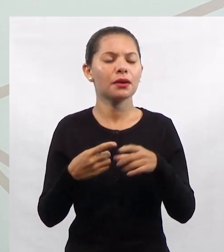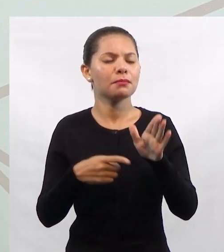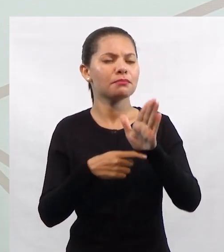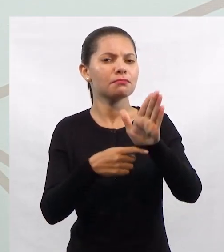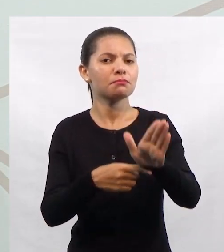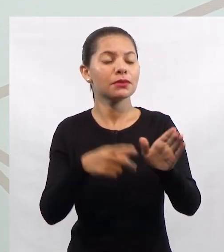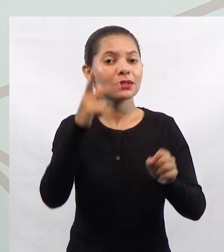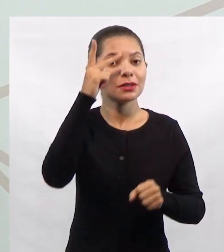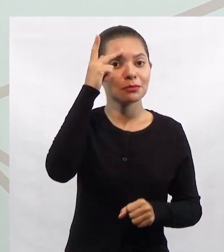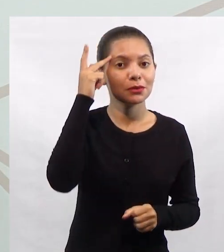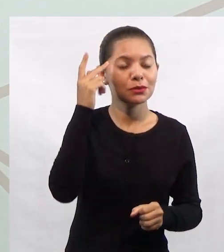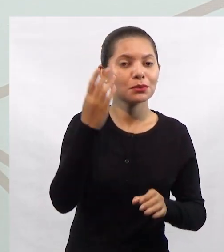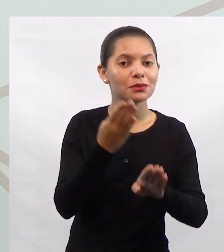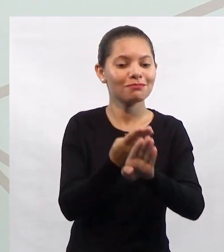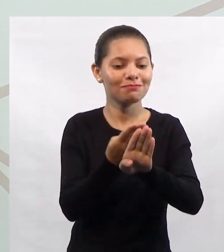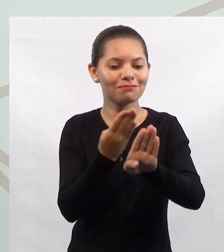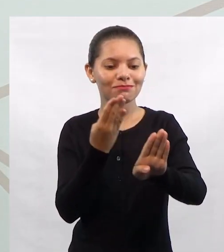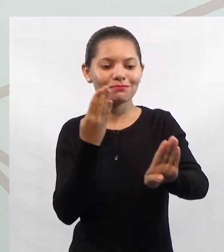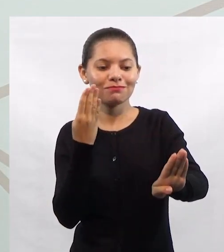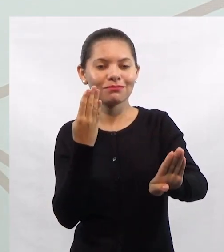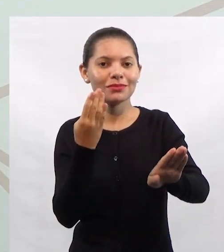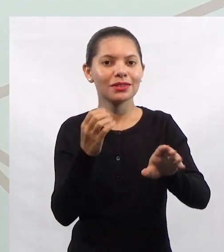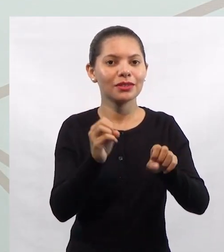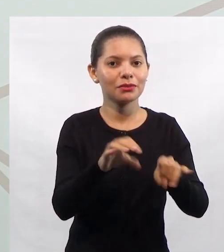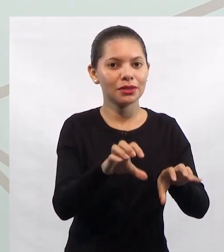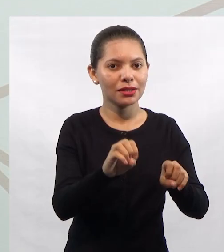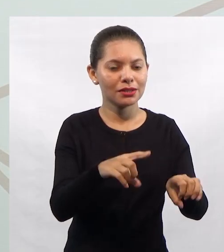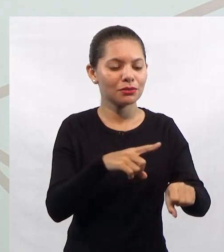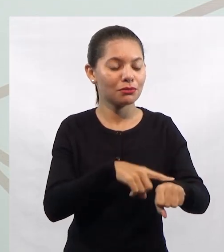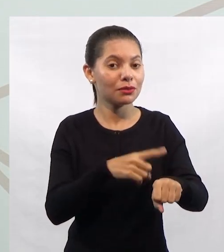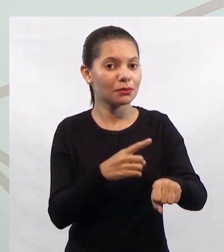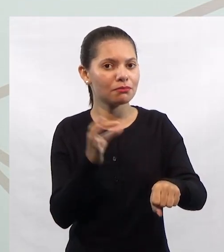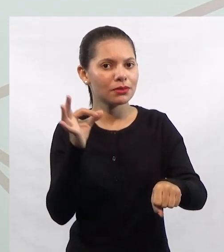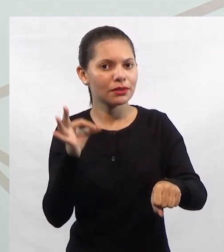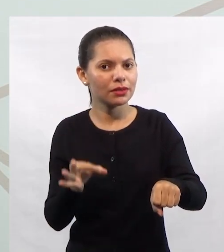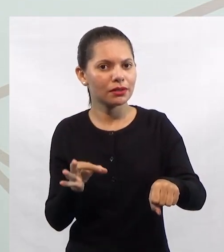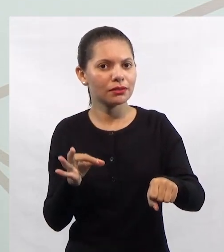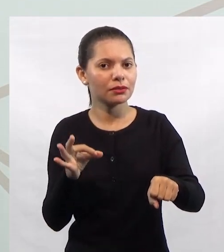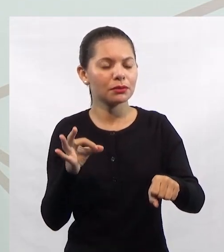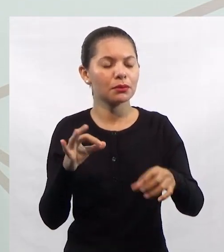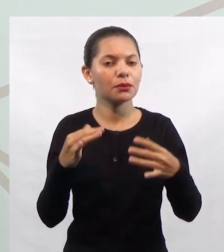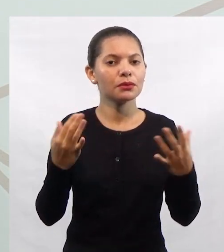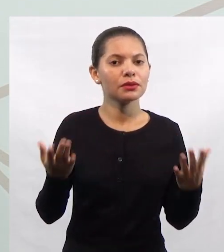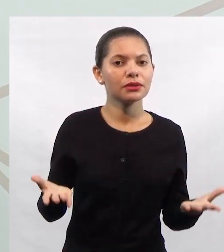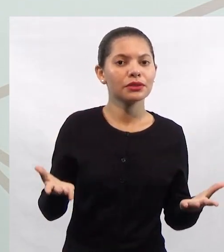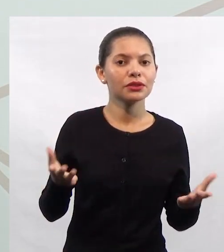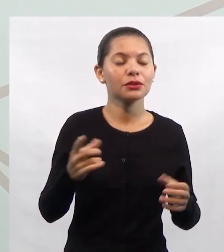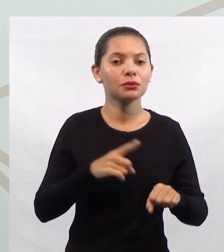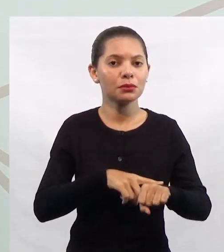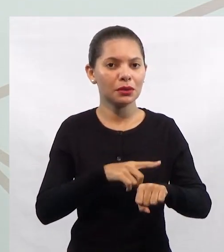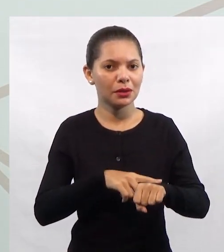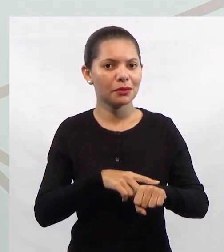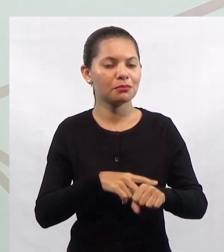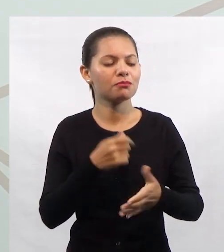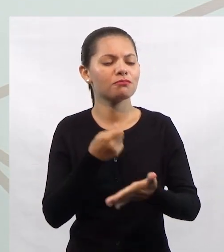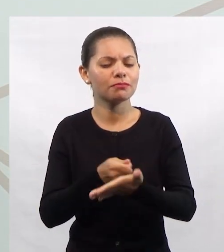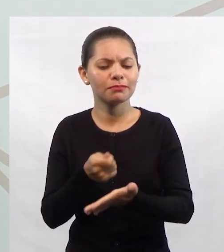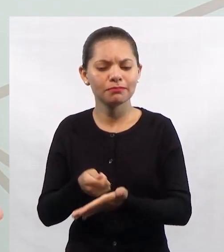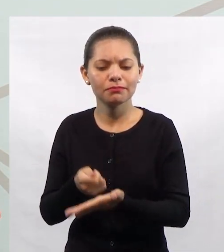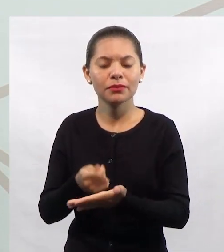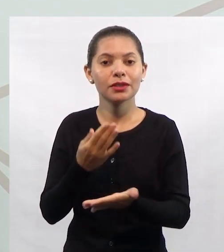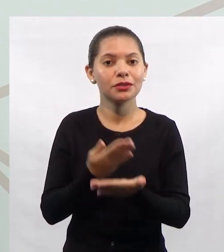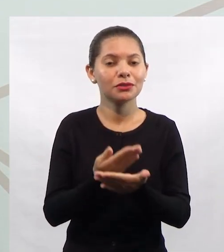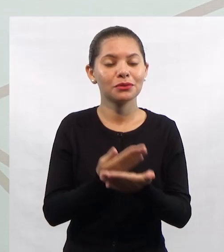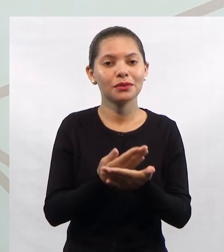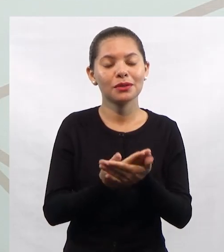estiveram afastadas da educação no tempo regular, ou seja, no tempo que ela deveria ter estudado e que ela